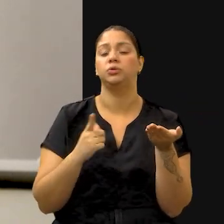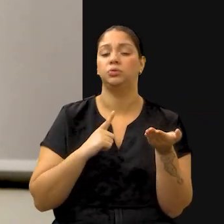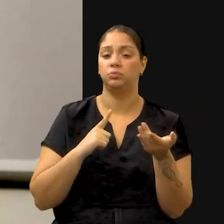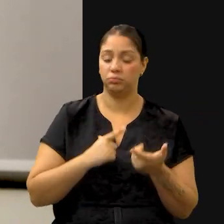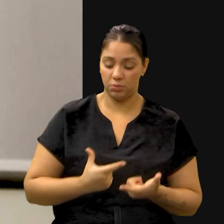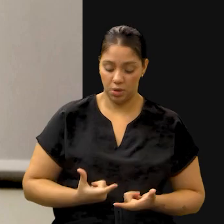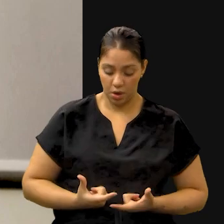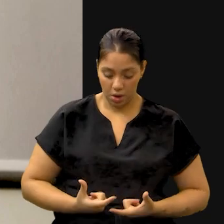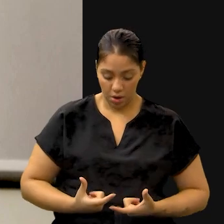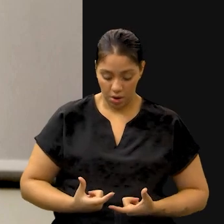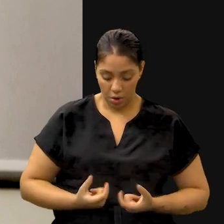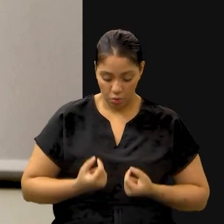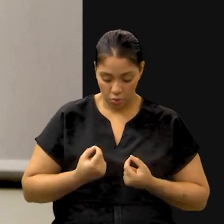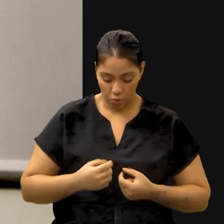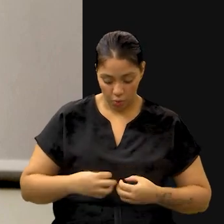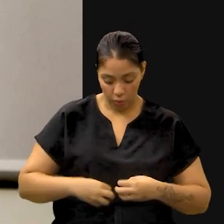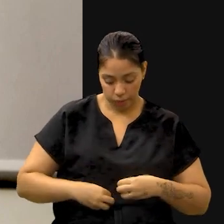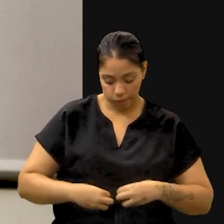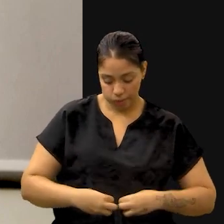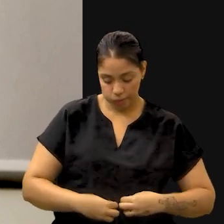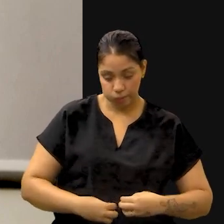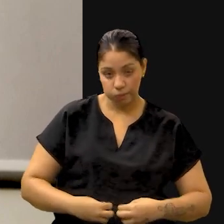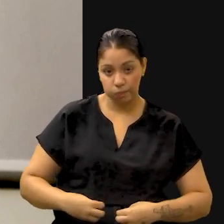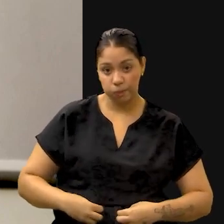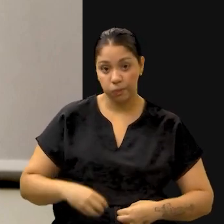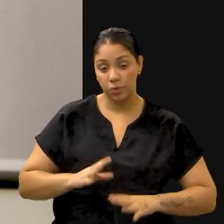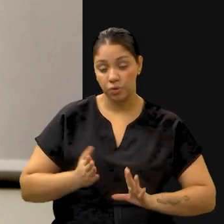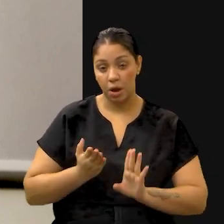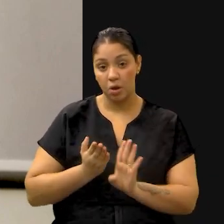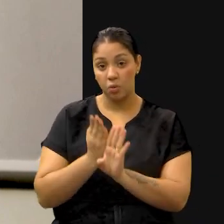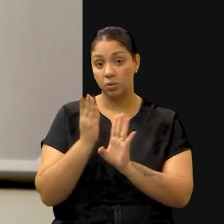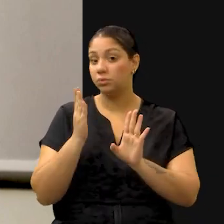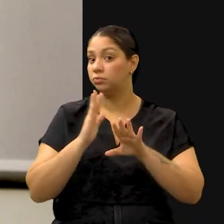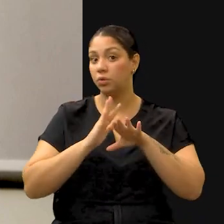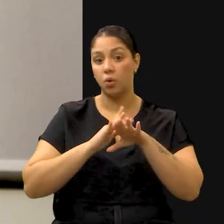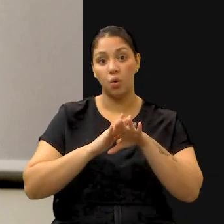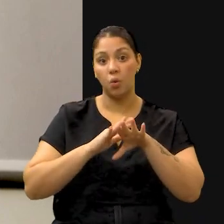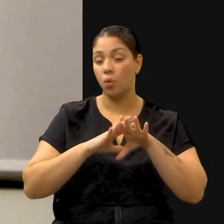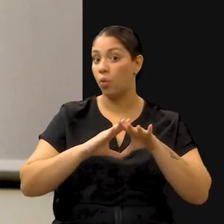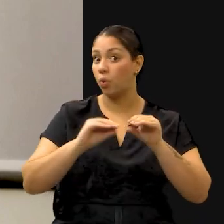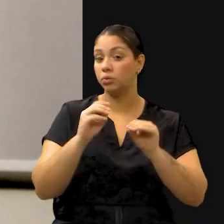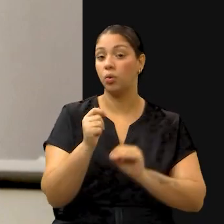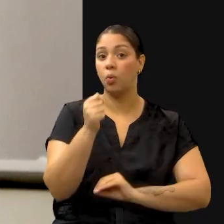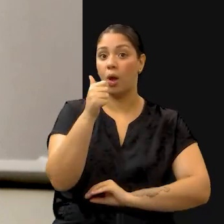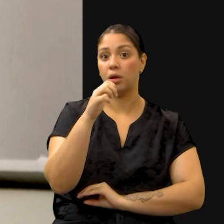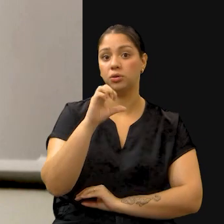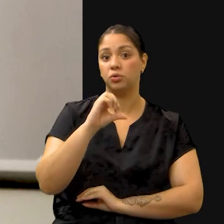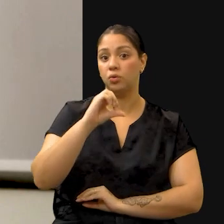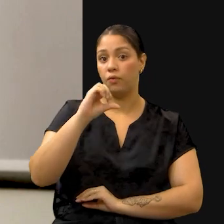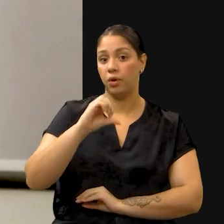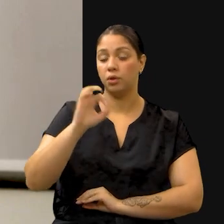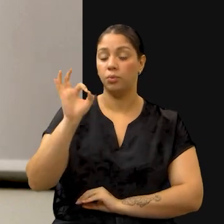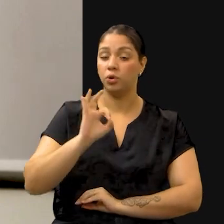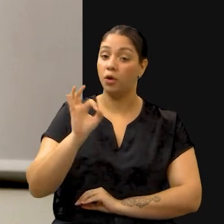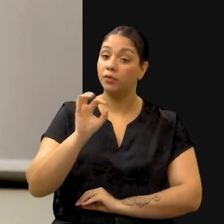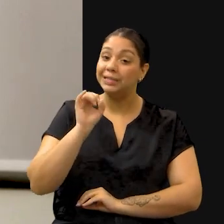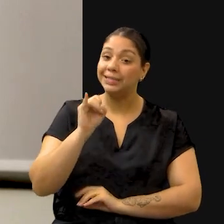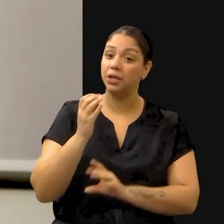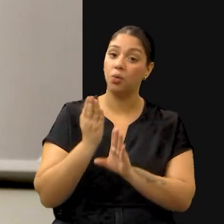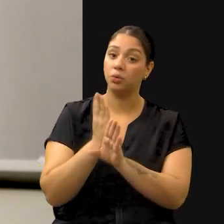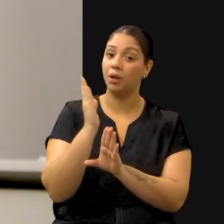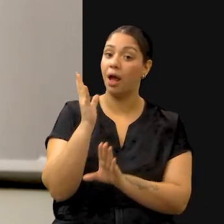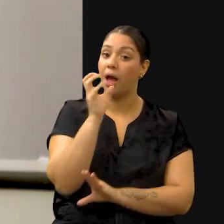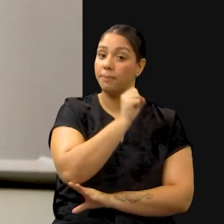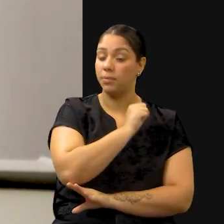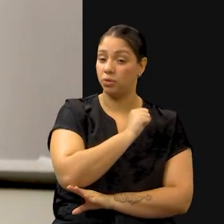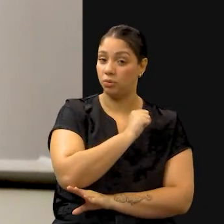os tumores coloretais, quando diagnosticados precocemente, eles têm uma chance de cura próxima de 90%. Então,